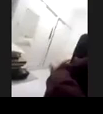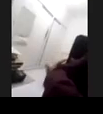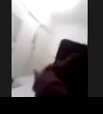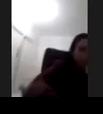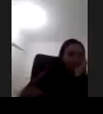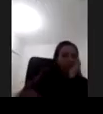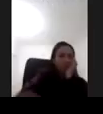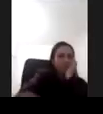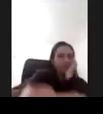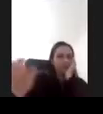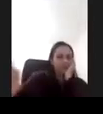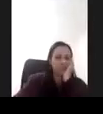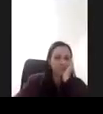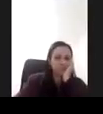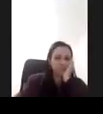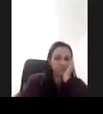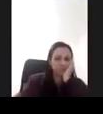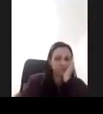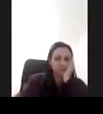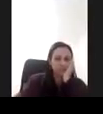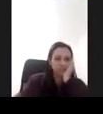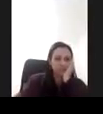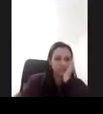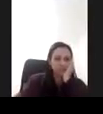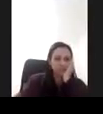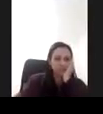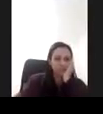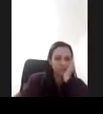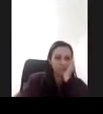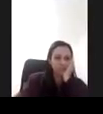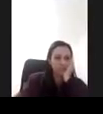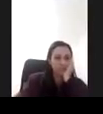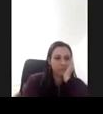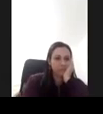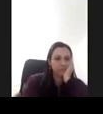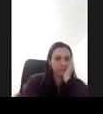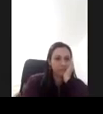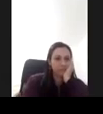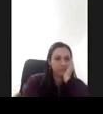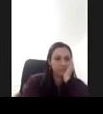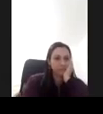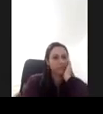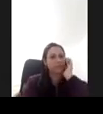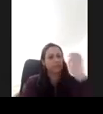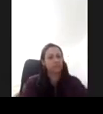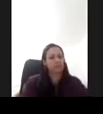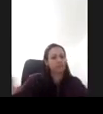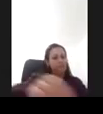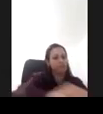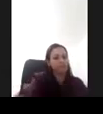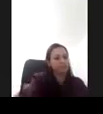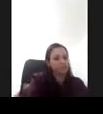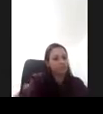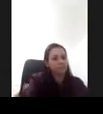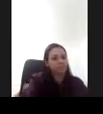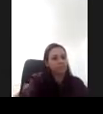Meio Ambiente. Na década de 80, ela é marcada por legislações muito importantes na área do meio ambiente, que a gente tem a